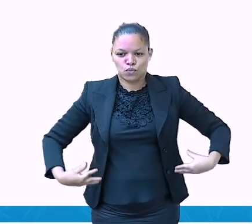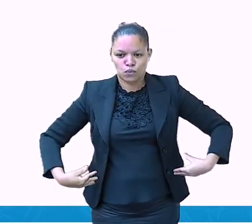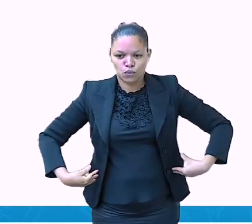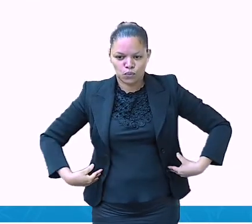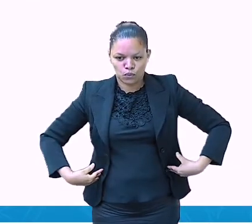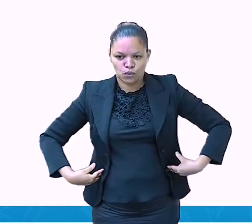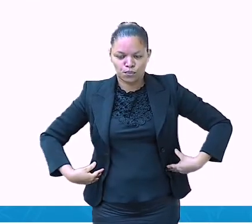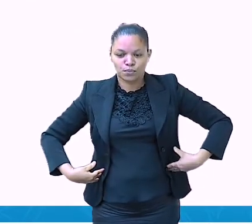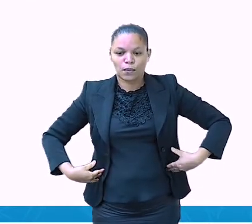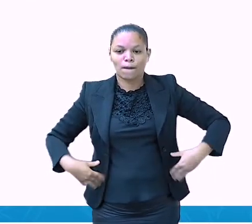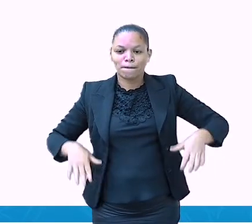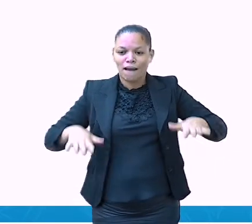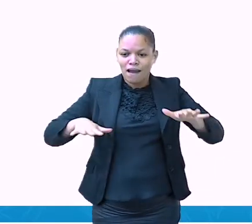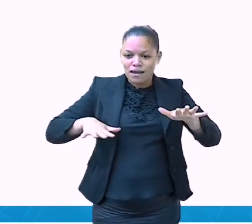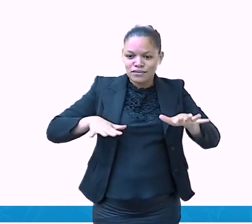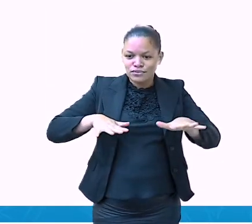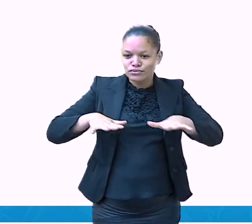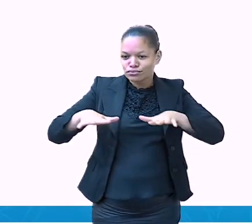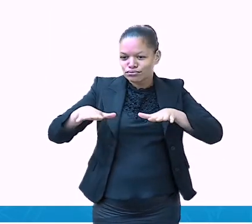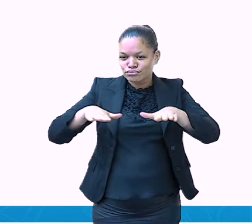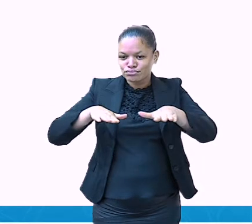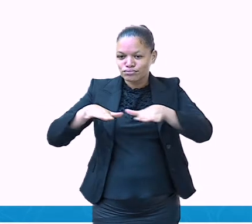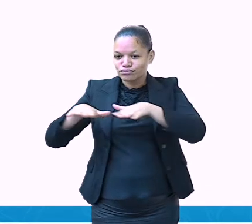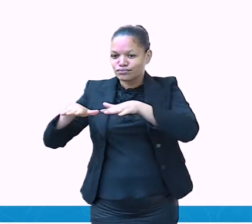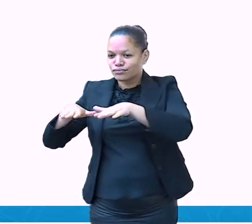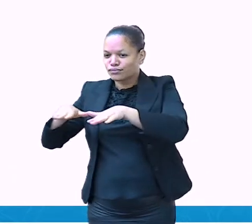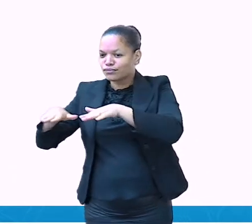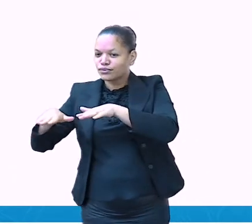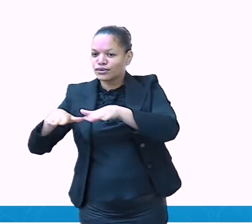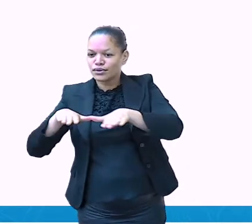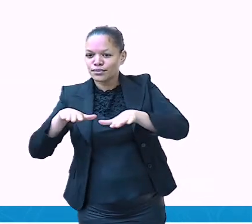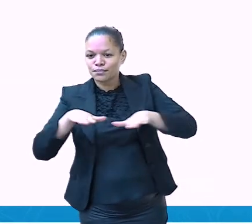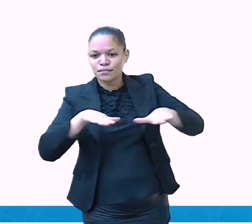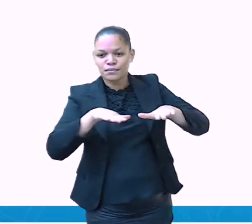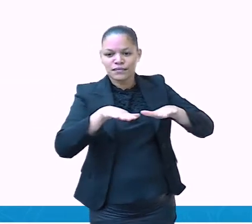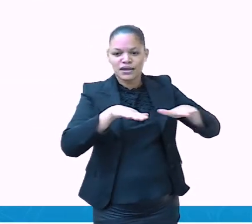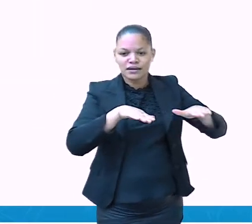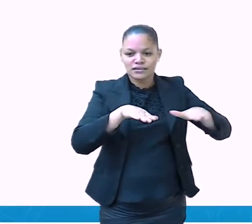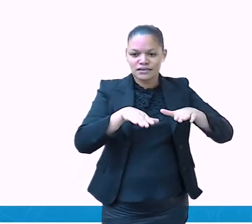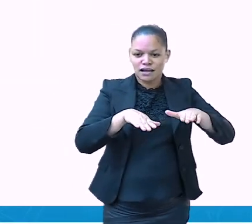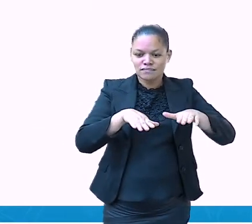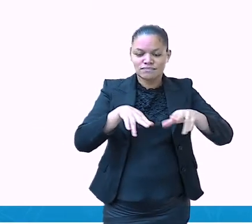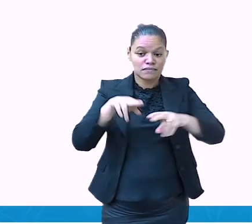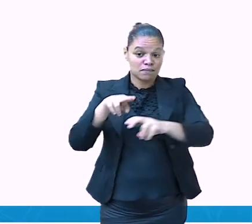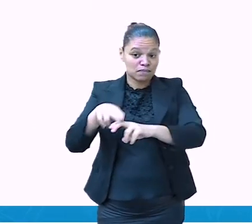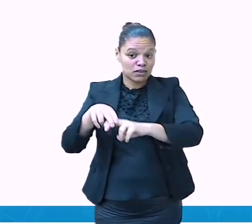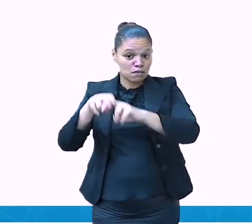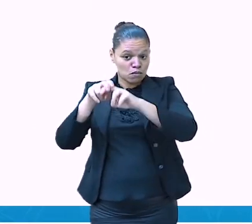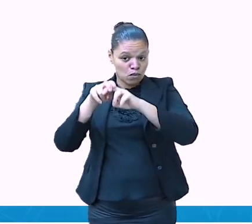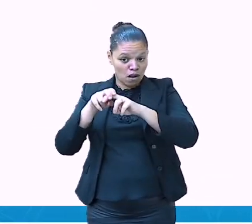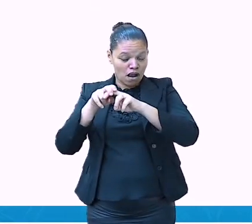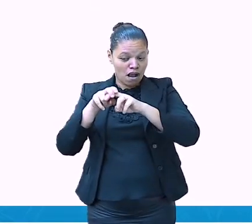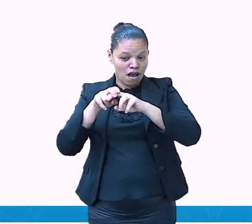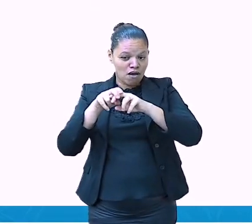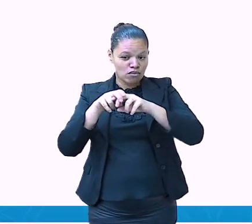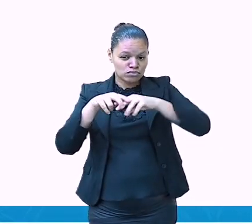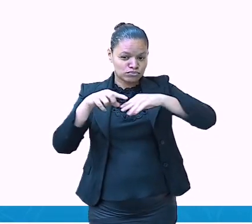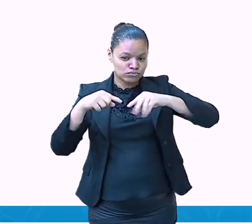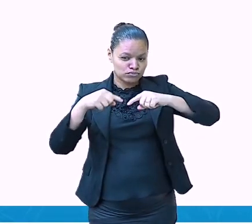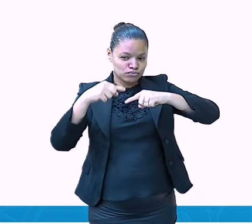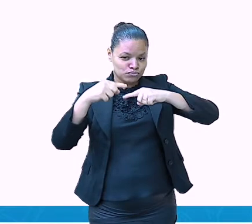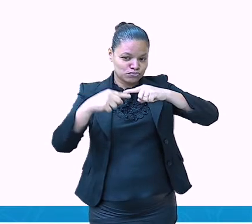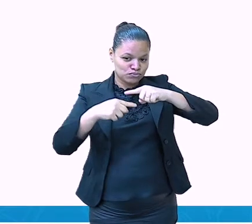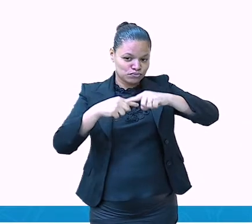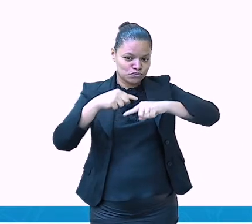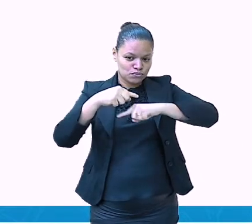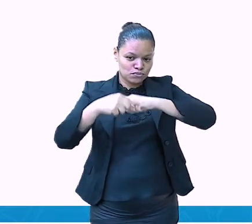movam. Então, eles andam através desses inúmeros anéis ali pelo seu corpo. E eles podem ser